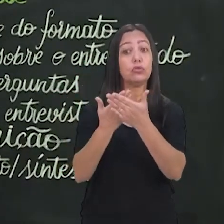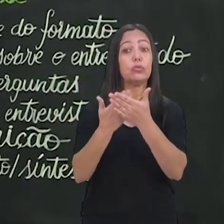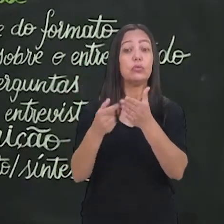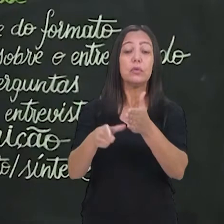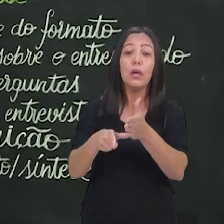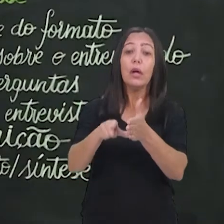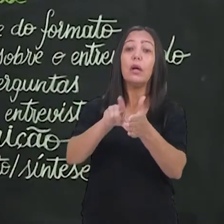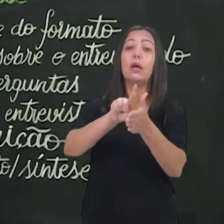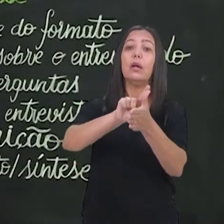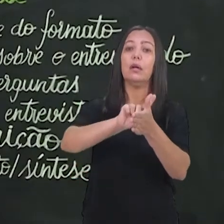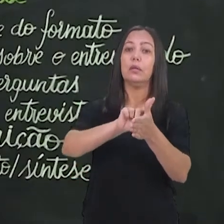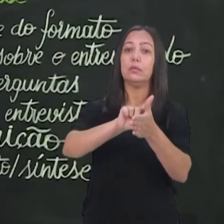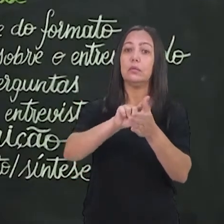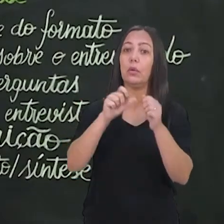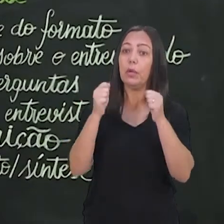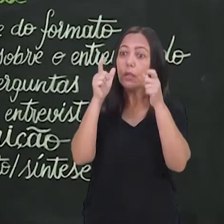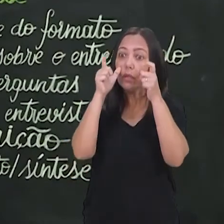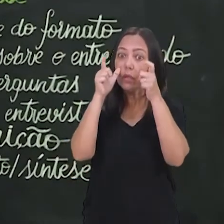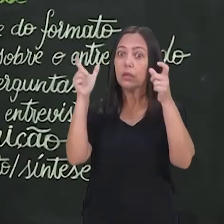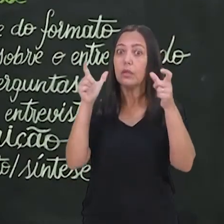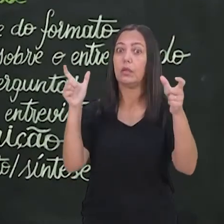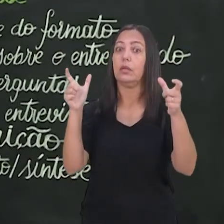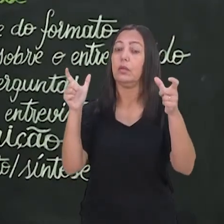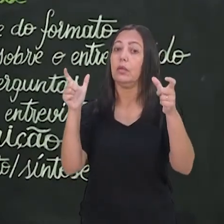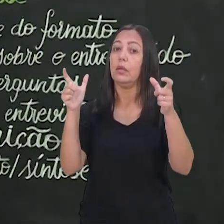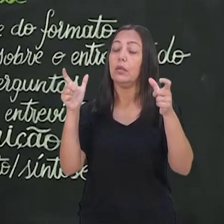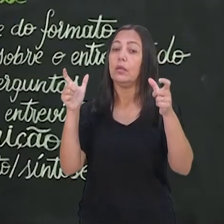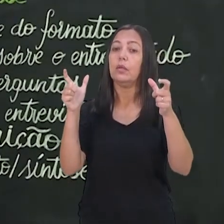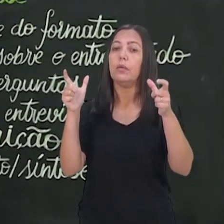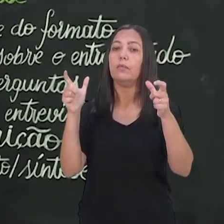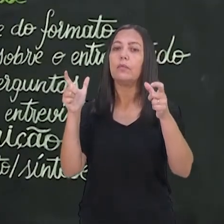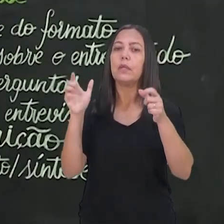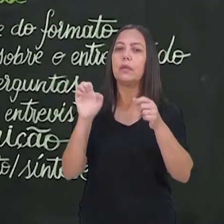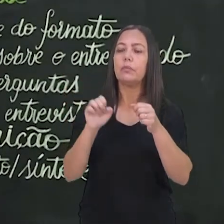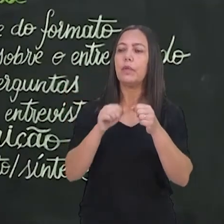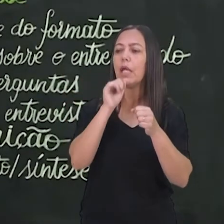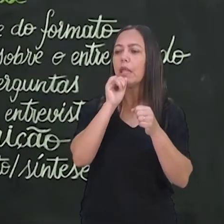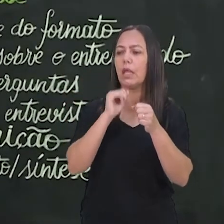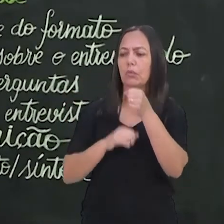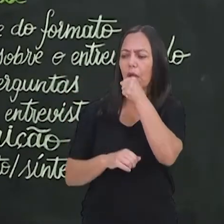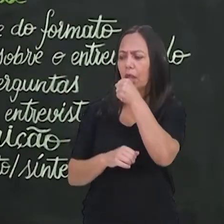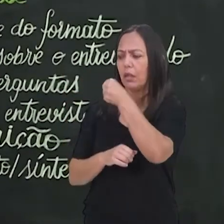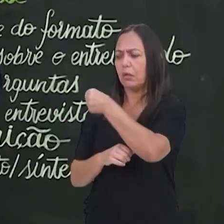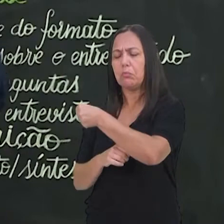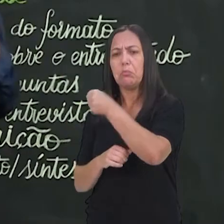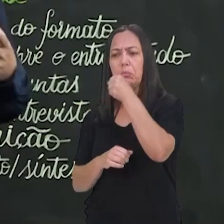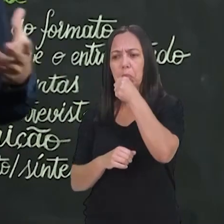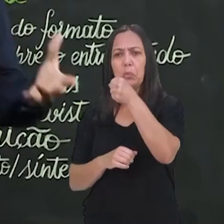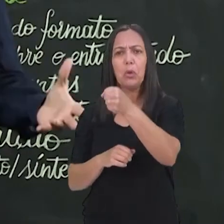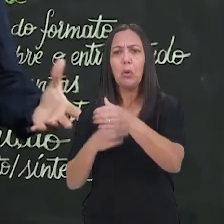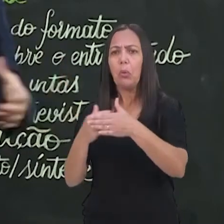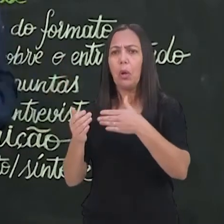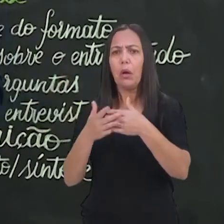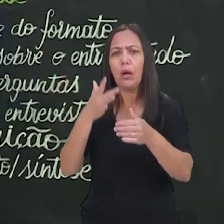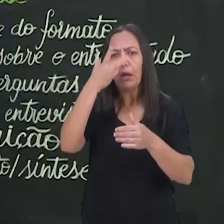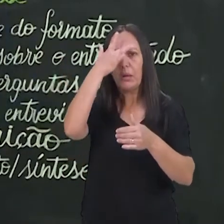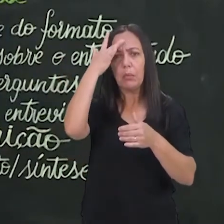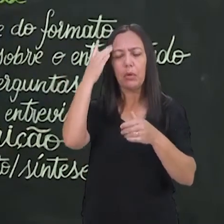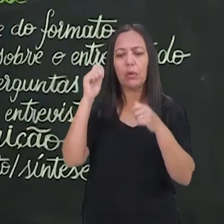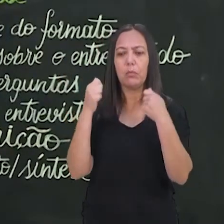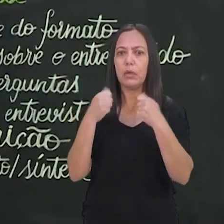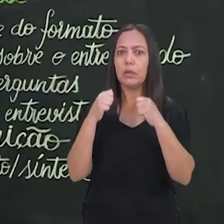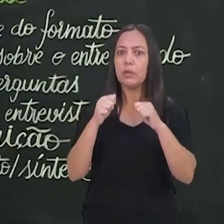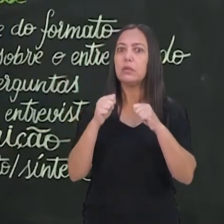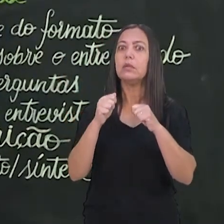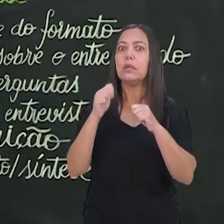para um outro caminho. Então fique atento, tenha um faro um tanto jornalístico. Mesmo que você vai entrevistar o seu coleguinha, um professor, fazer um trabalho de escola em família,